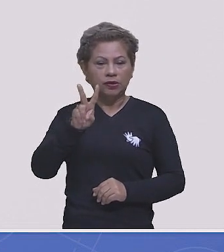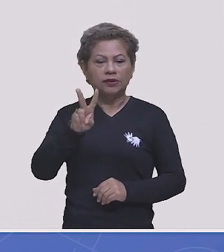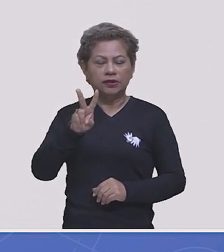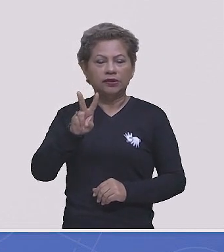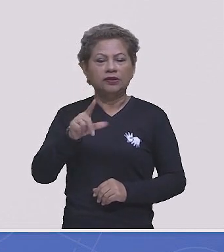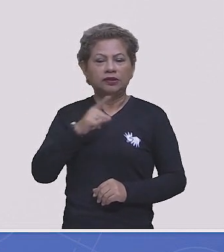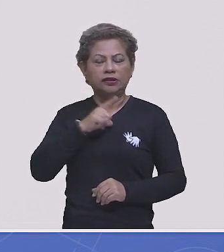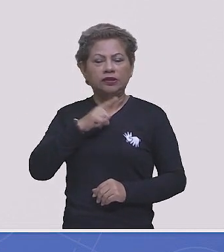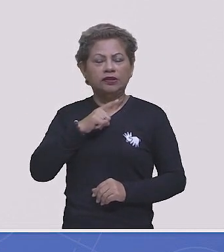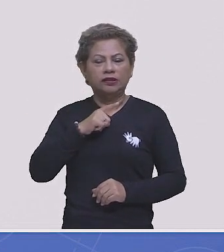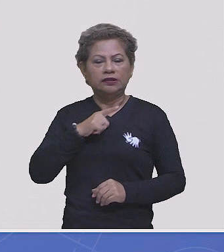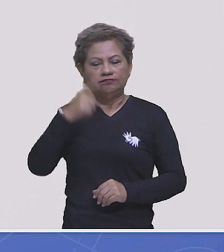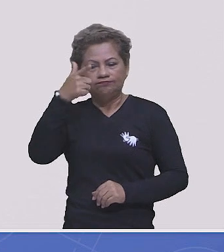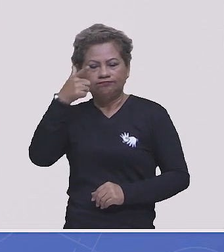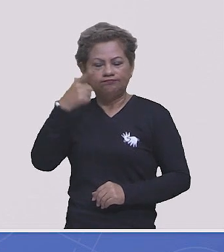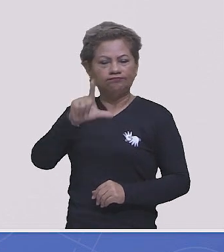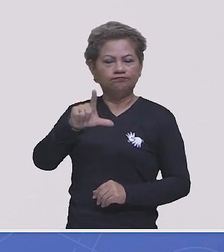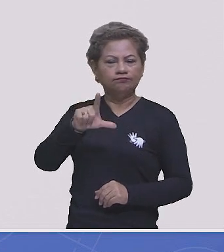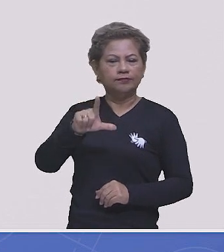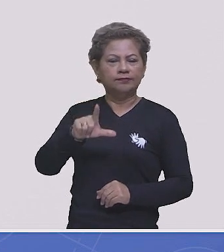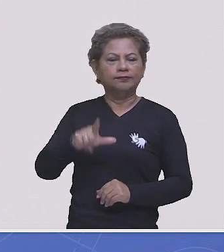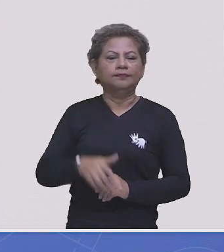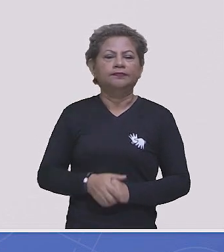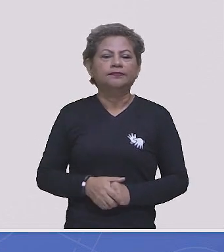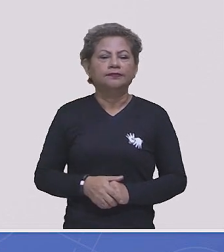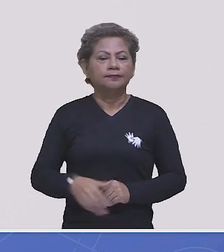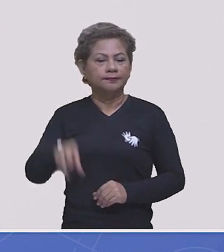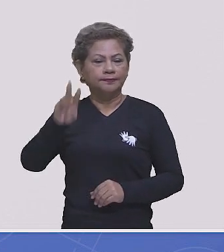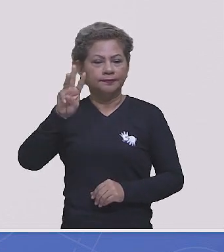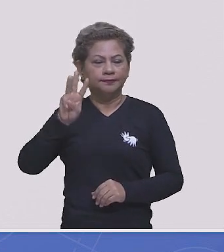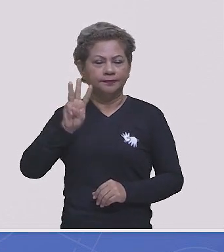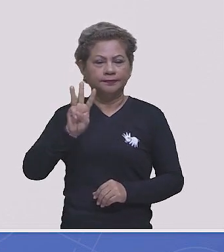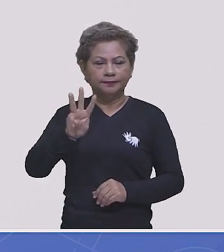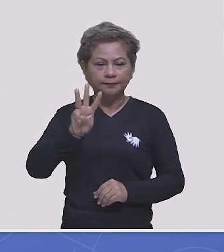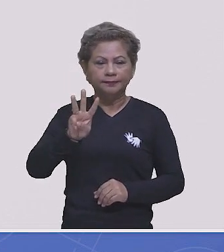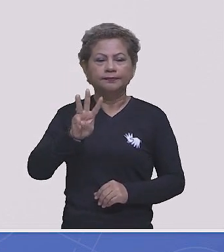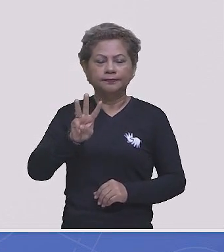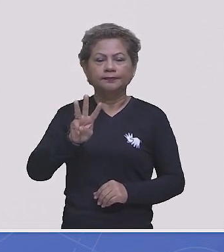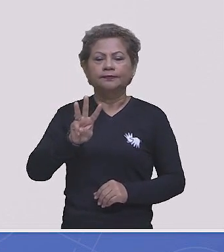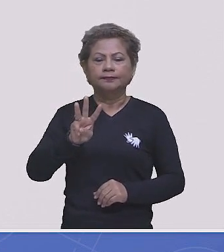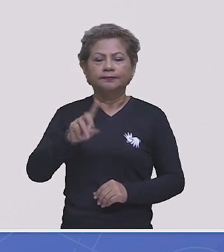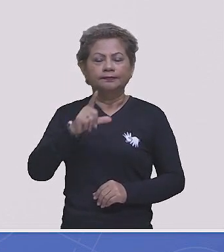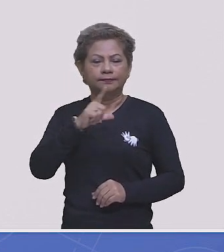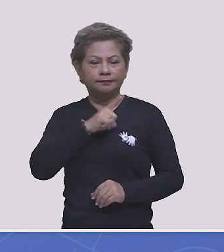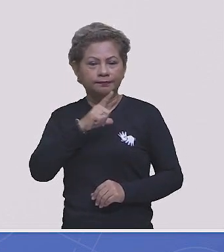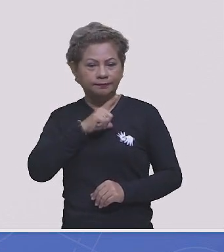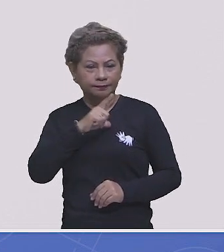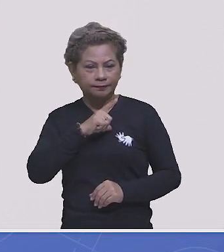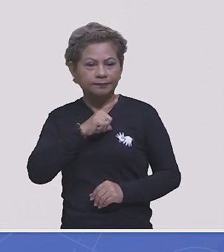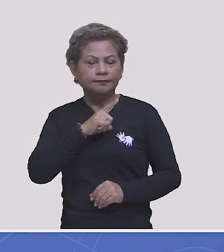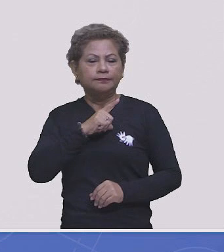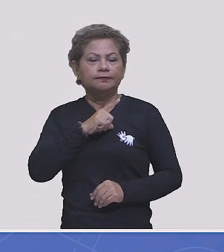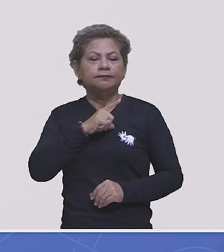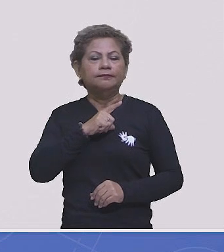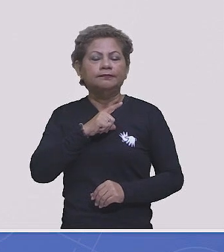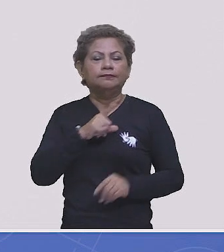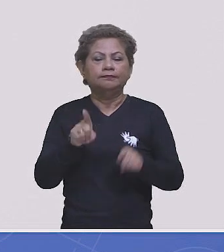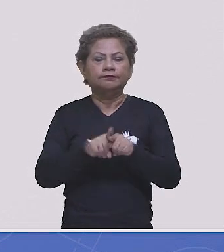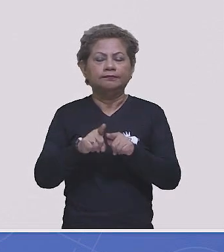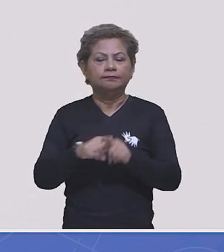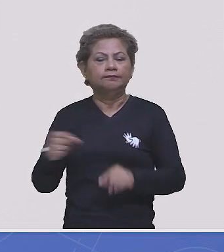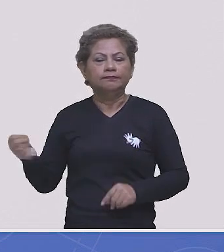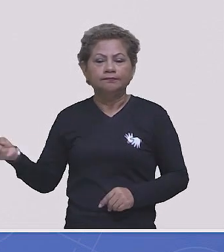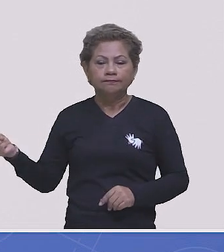A alternativa 3: os etruscos trouxeram para os romanos aspectos práticos associados à